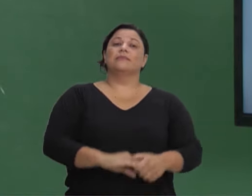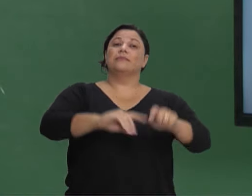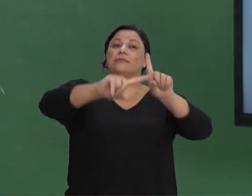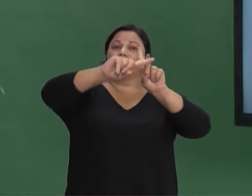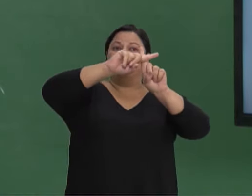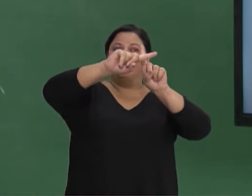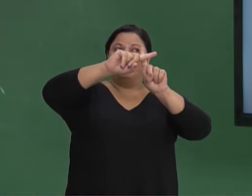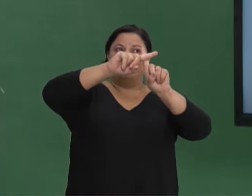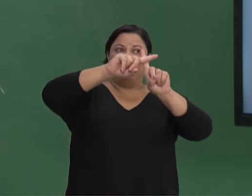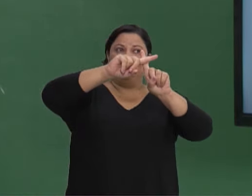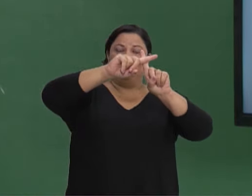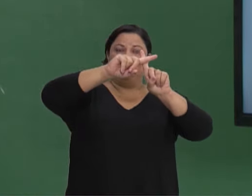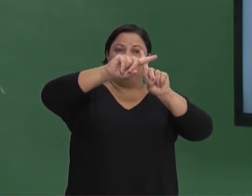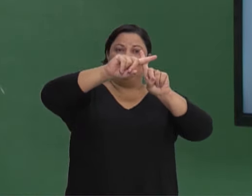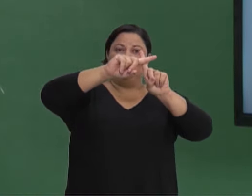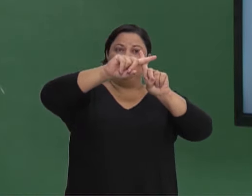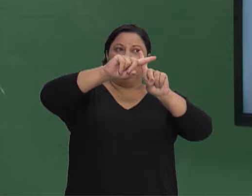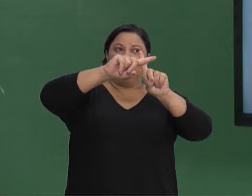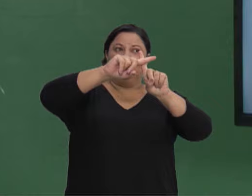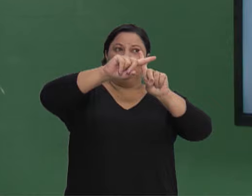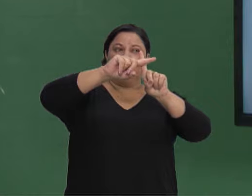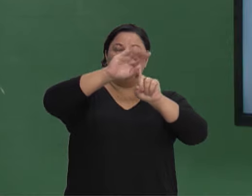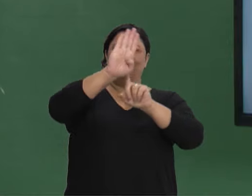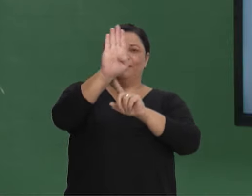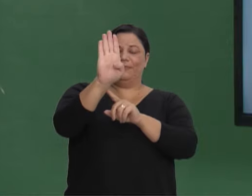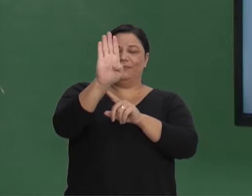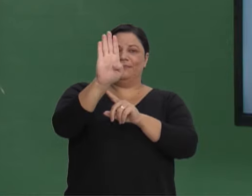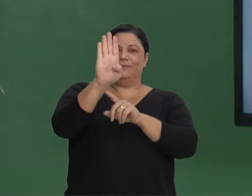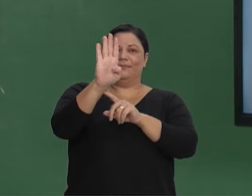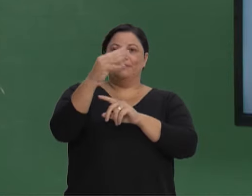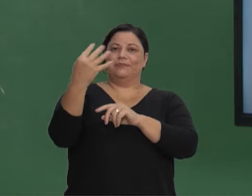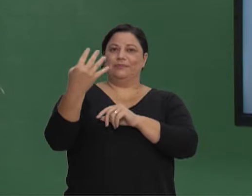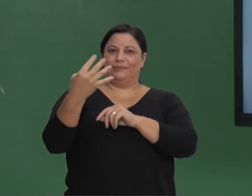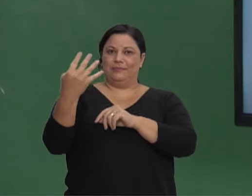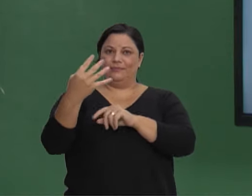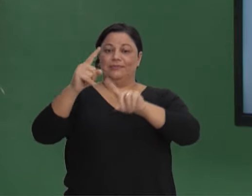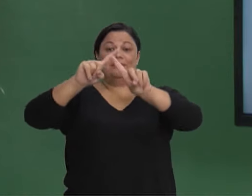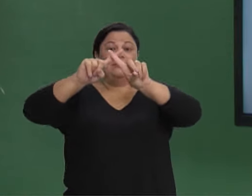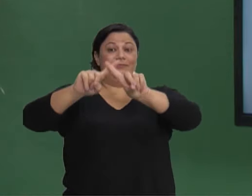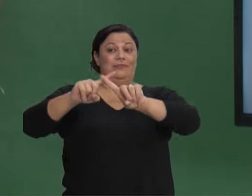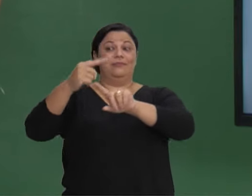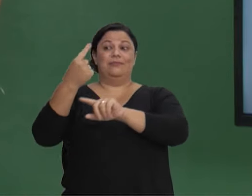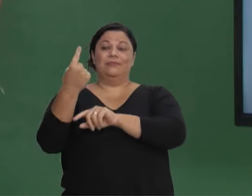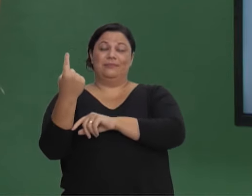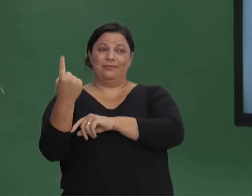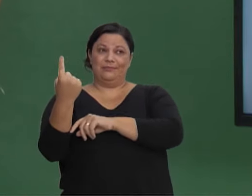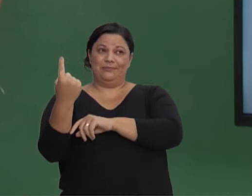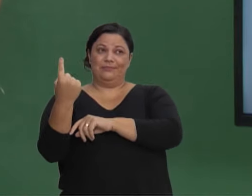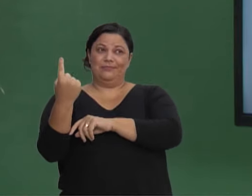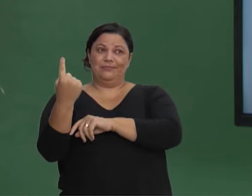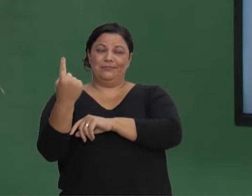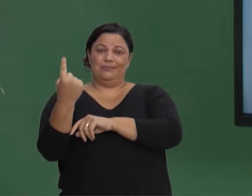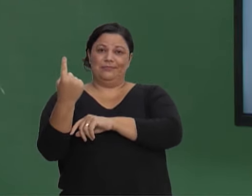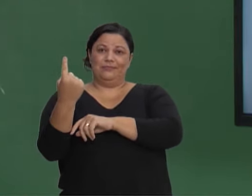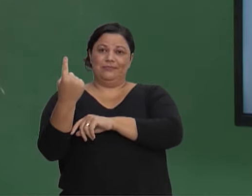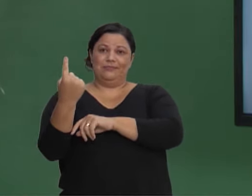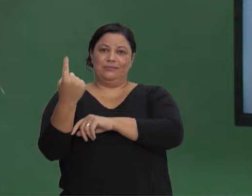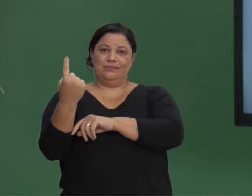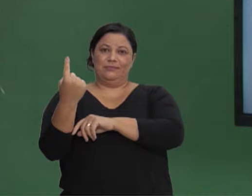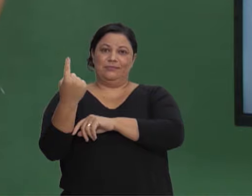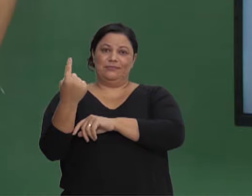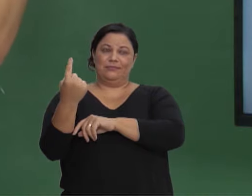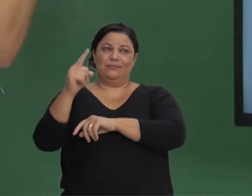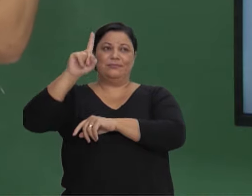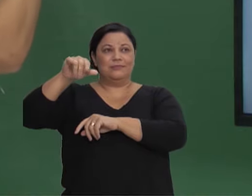mais o meu b, que é 4, vezes 1, que é meu y de